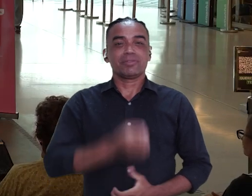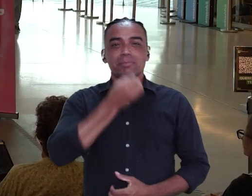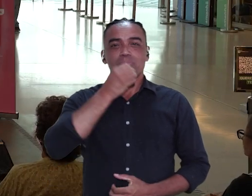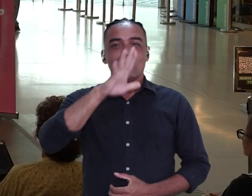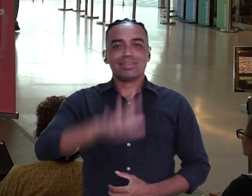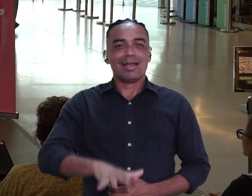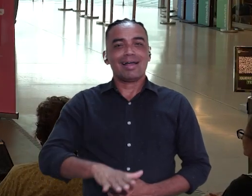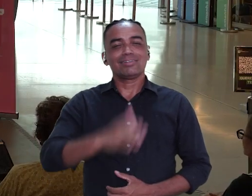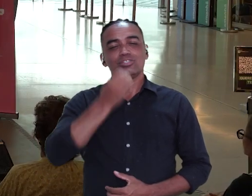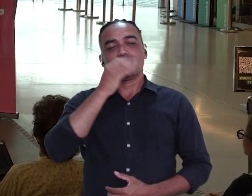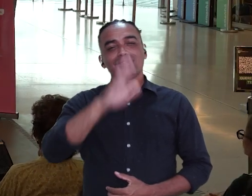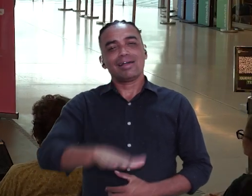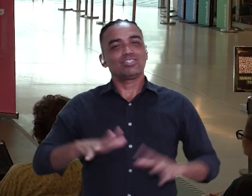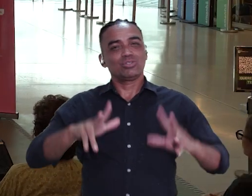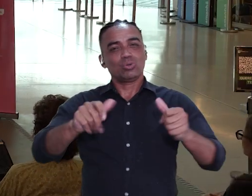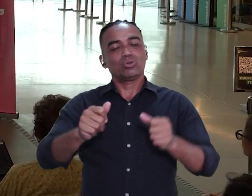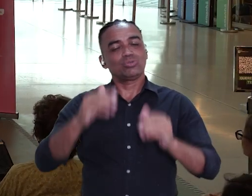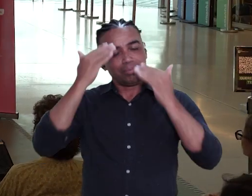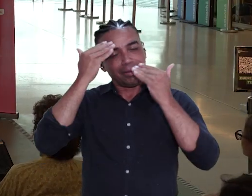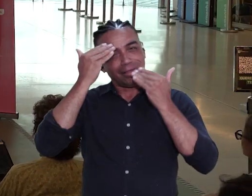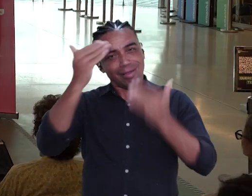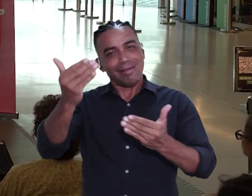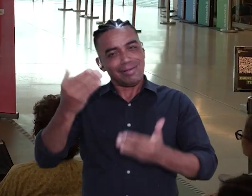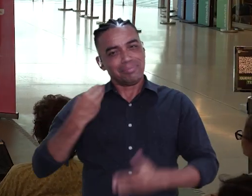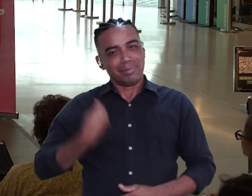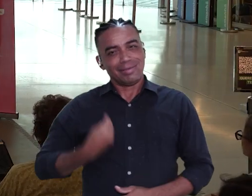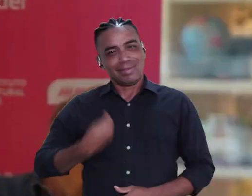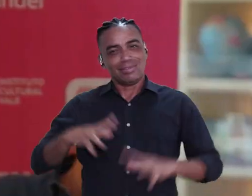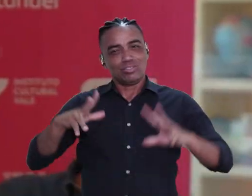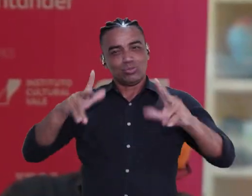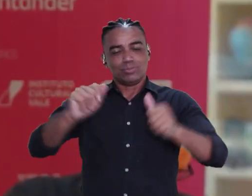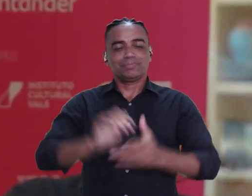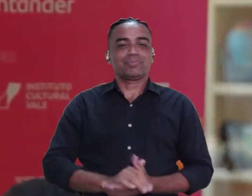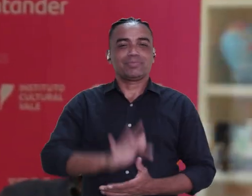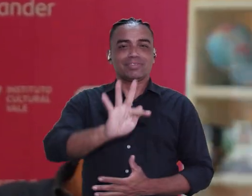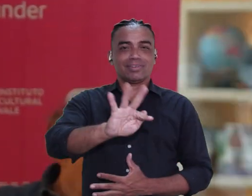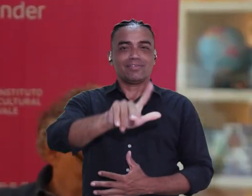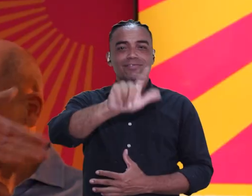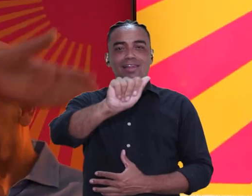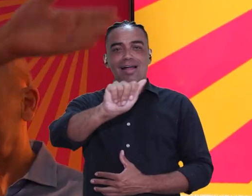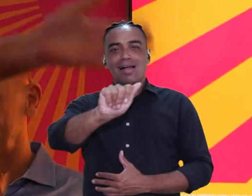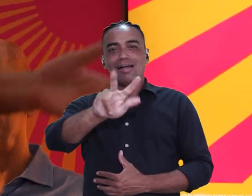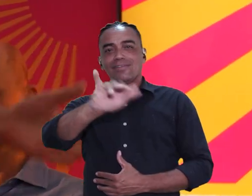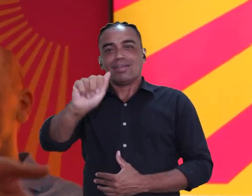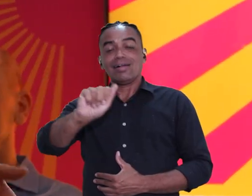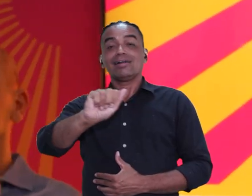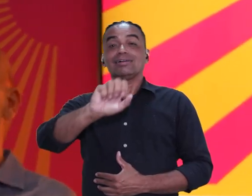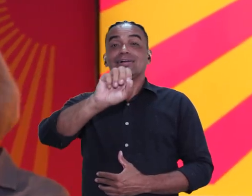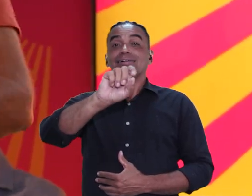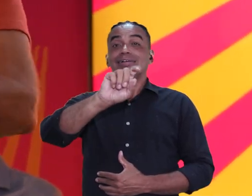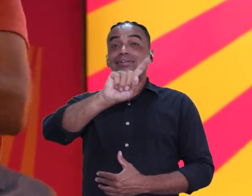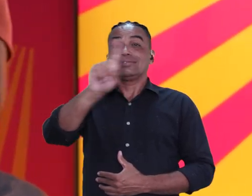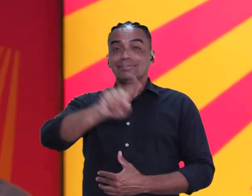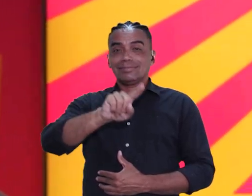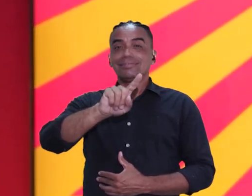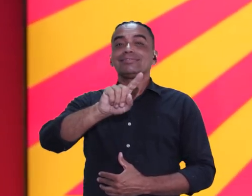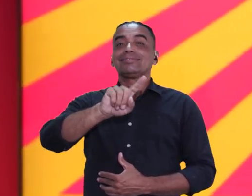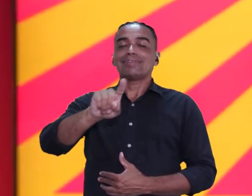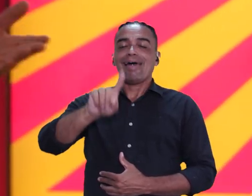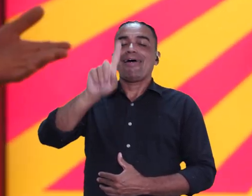Boa tarde a todos, muito obrigado pela presença. Flávia, Zé Miguel, Sérgio e